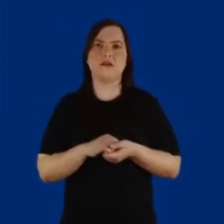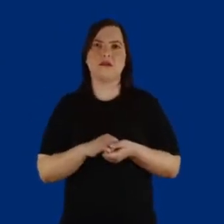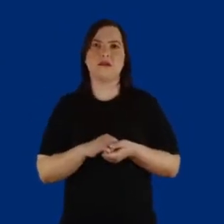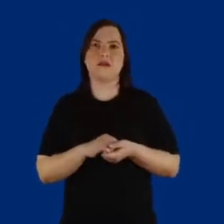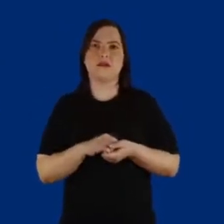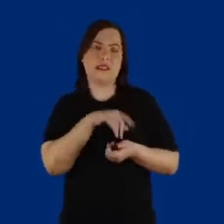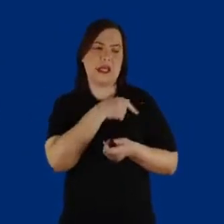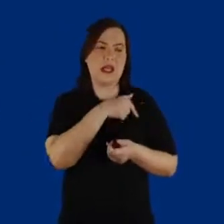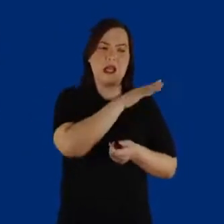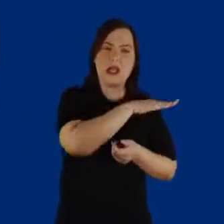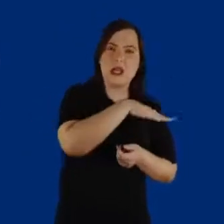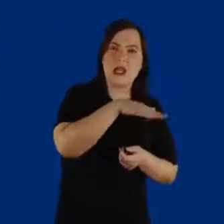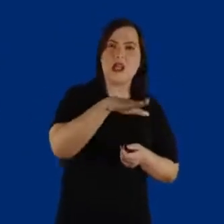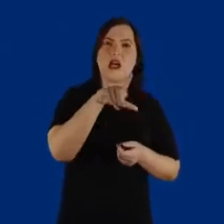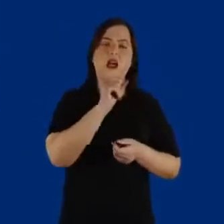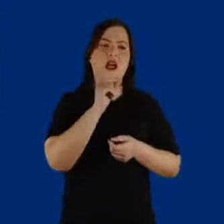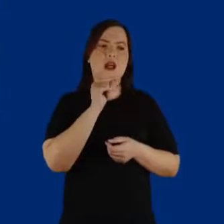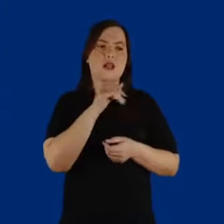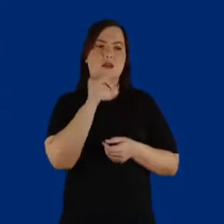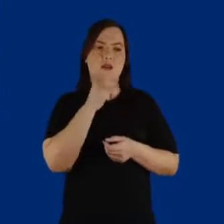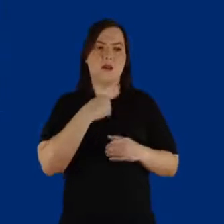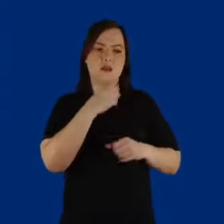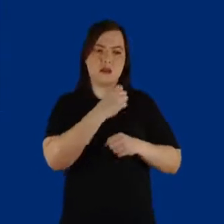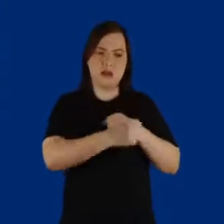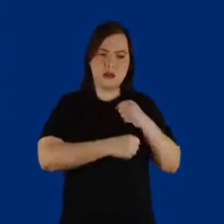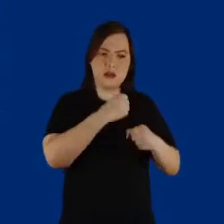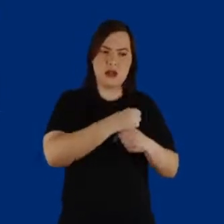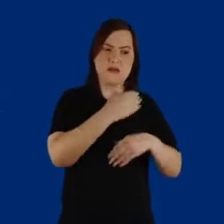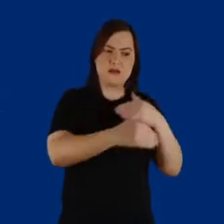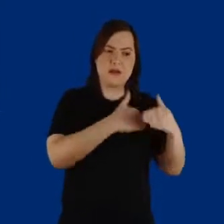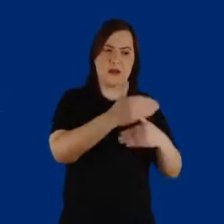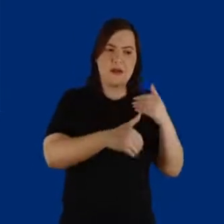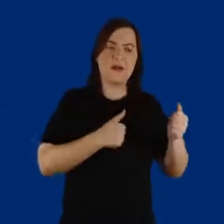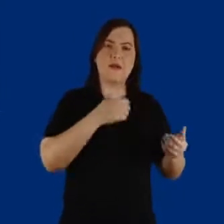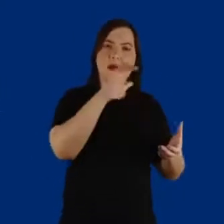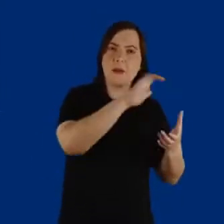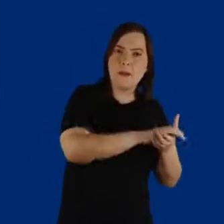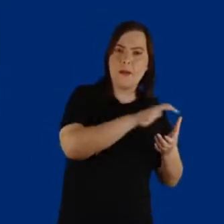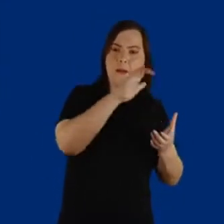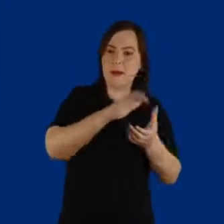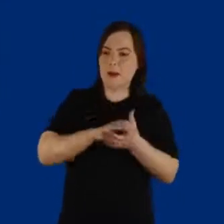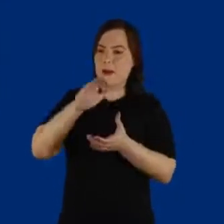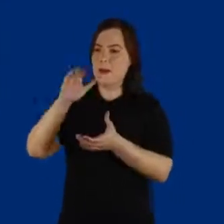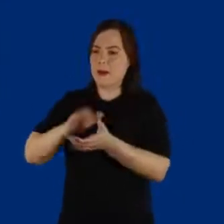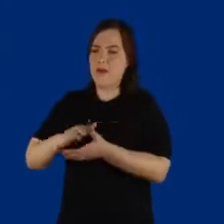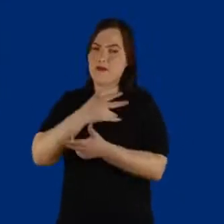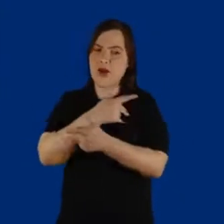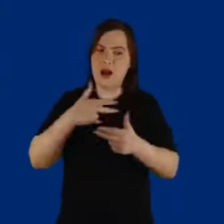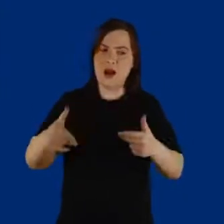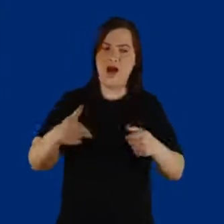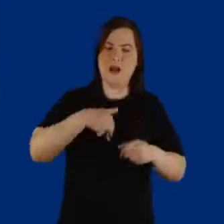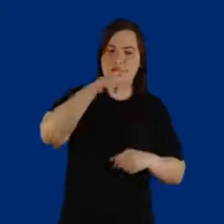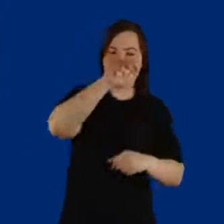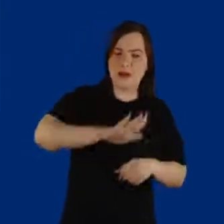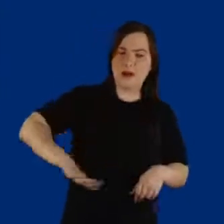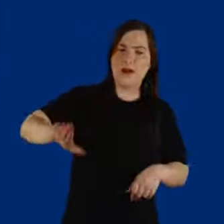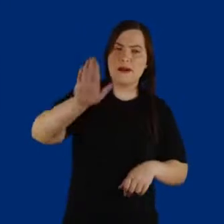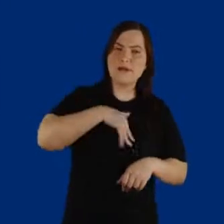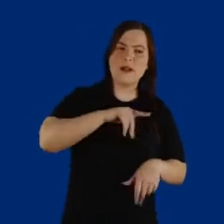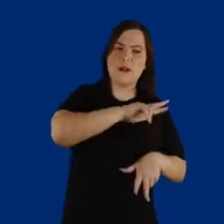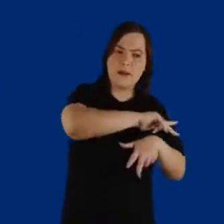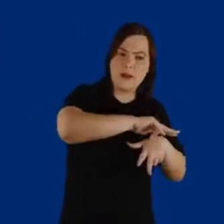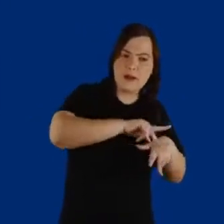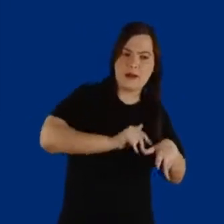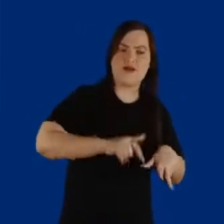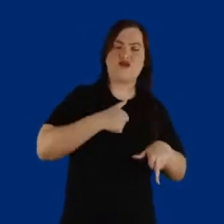as crianças têm tido há tantos anos a casamentos entre várias nacionalidades, entre várias raças.